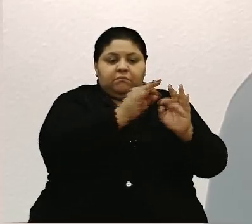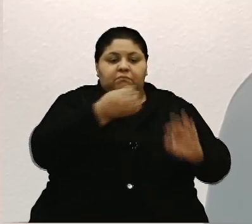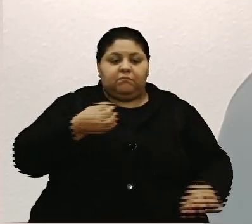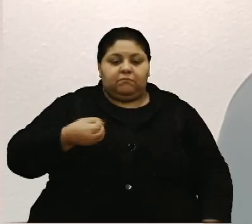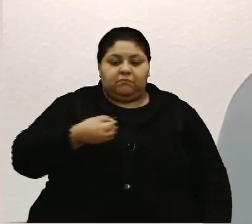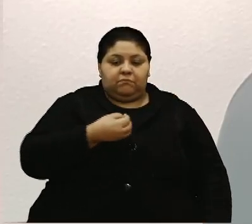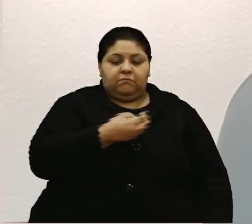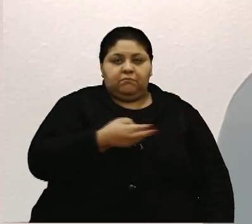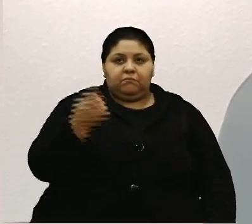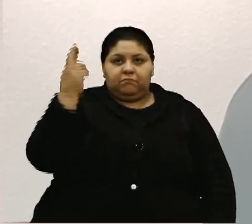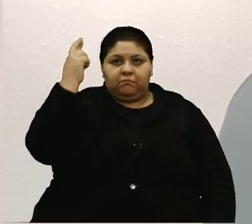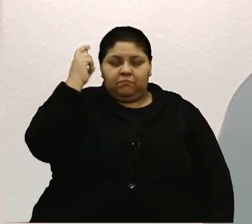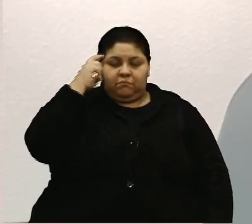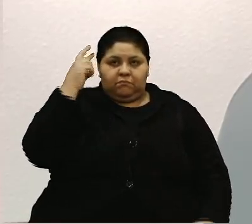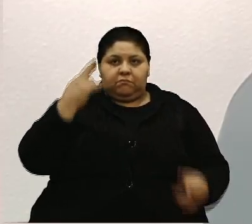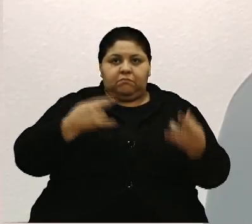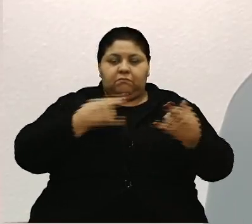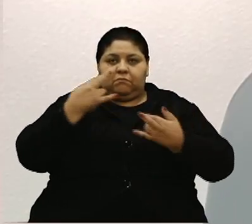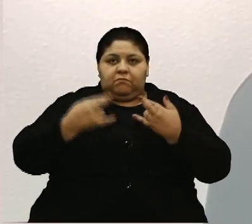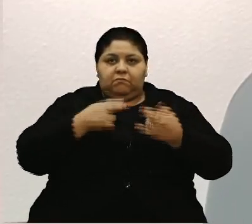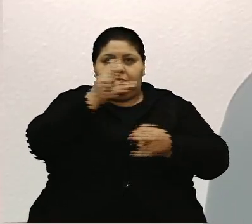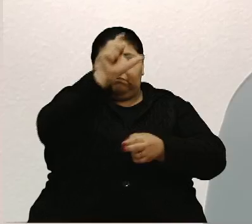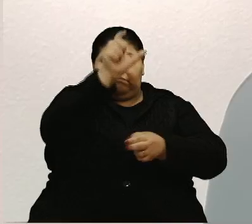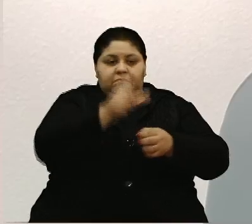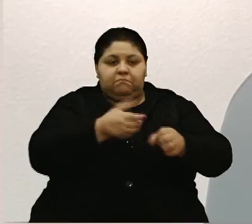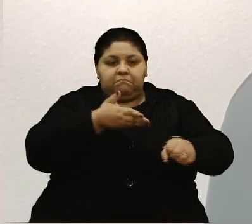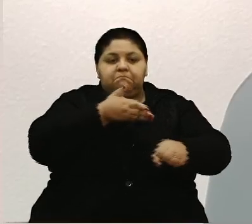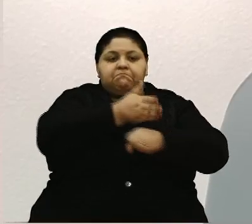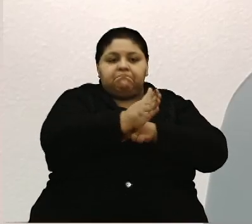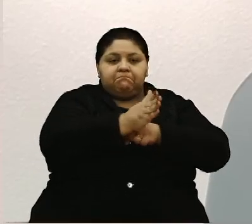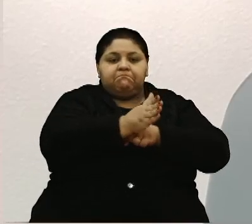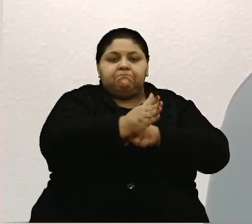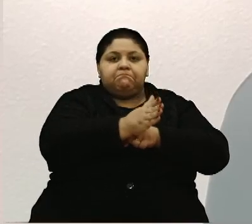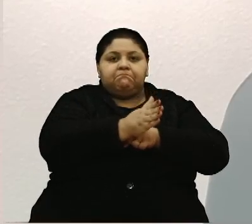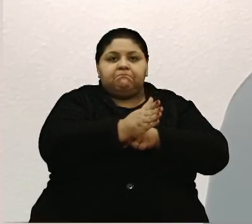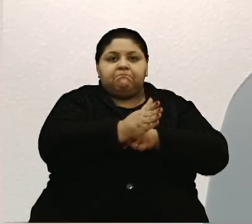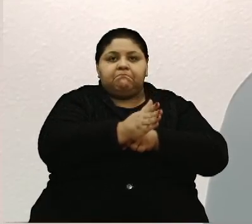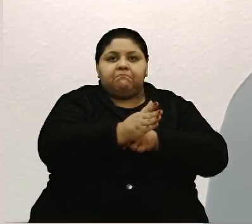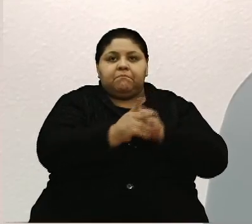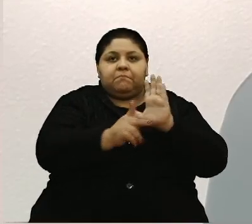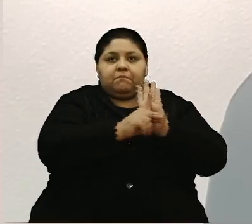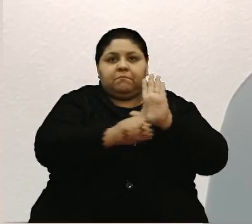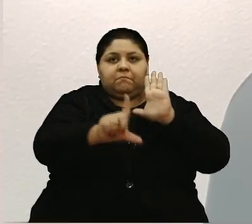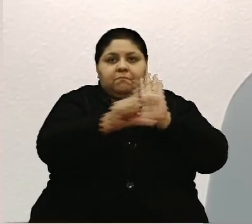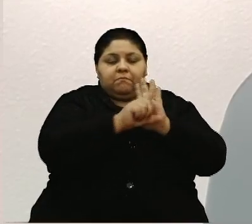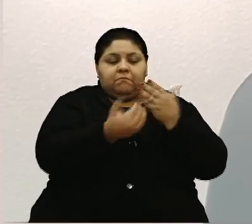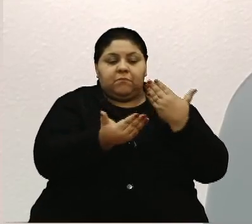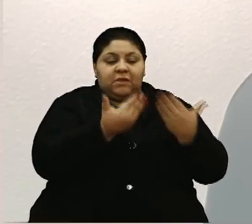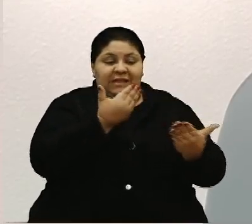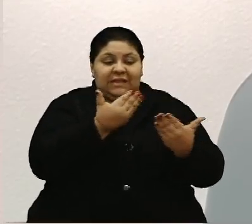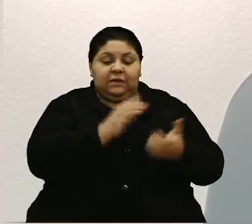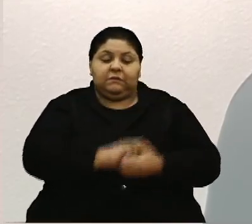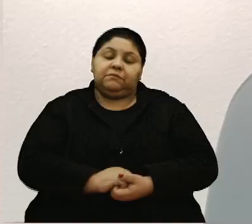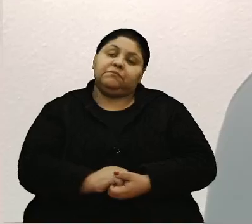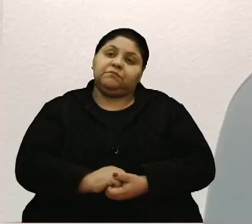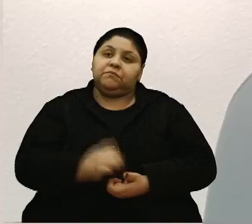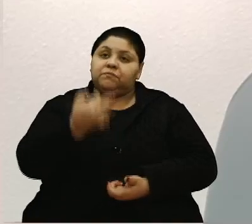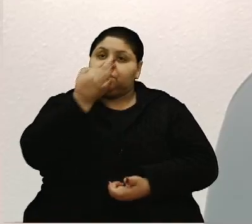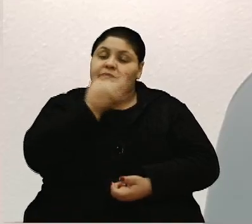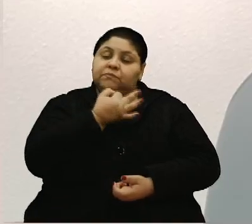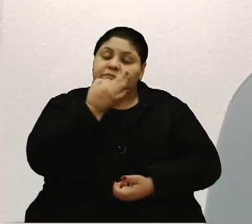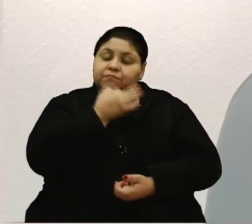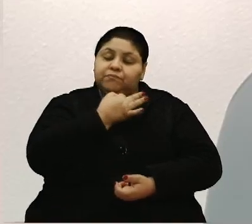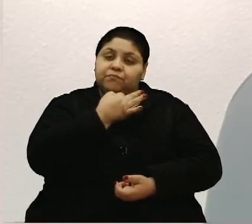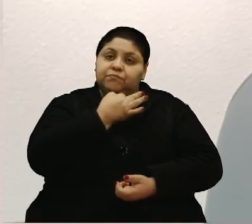Cultura, Desporto e Lazer, por seus integrantes, manifesta-se favorável ao presente projeto de lei em apreciação. Caxias do